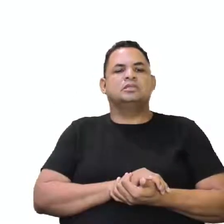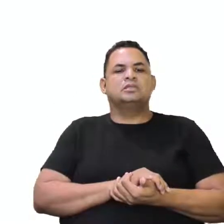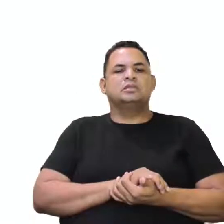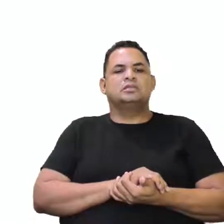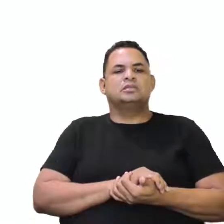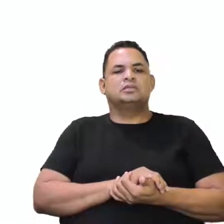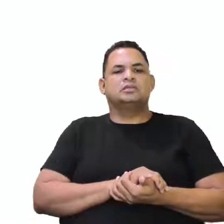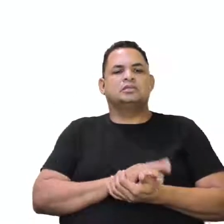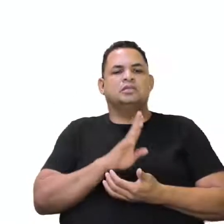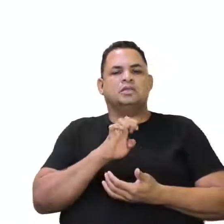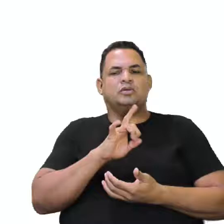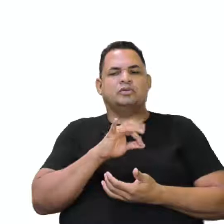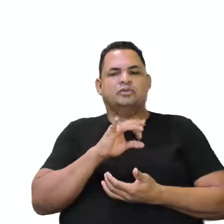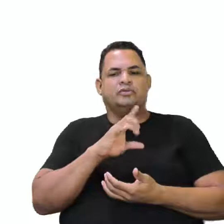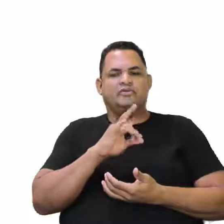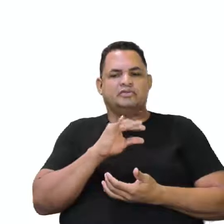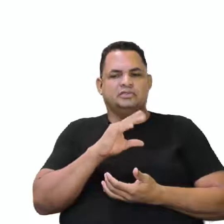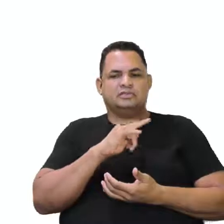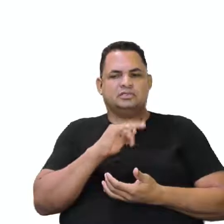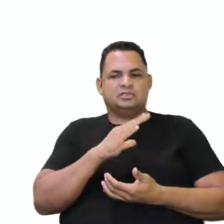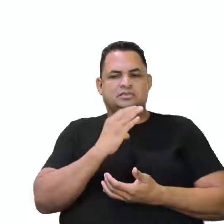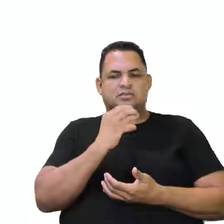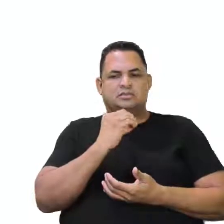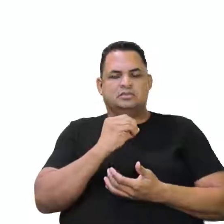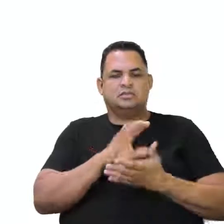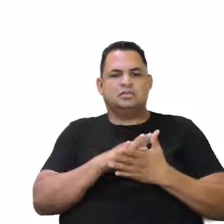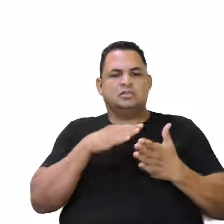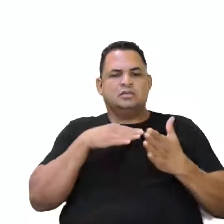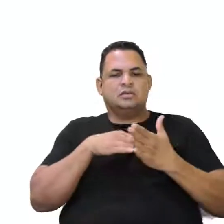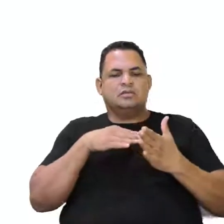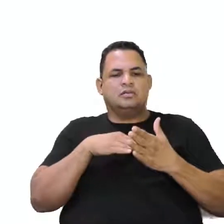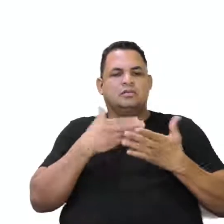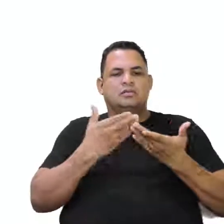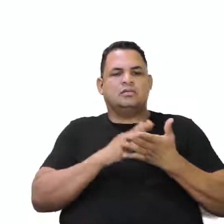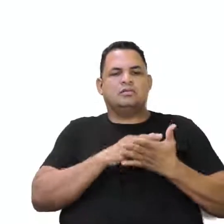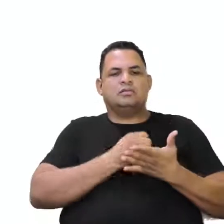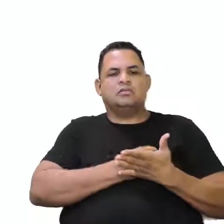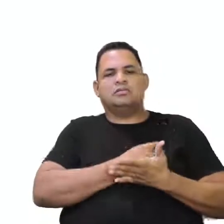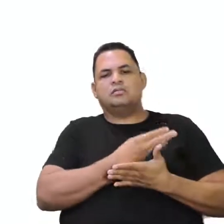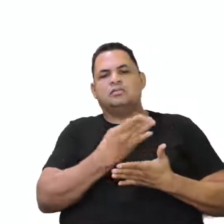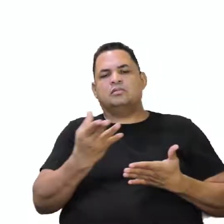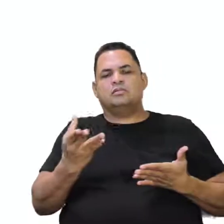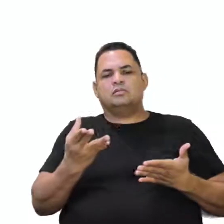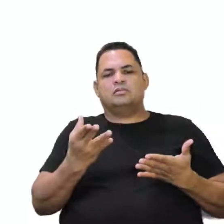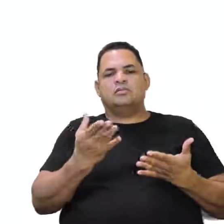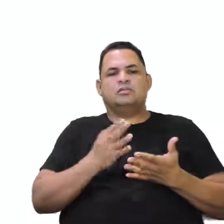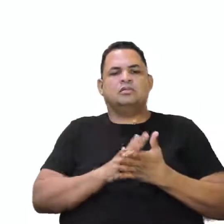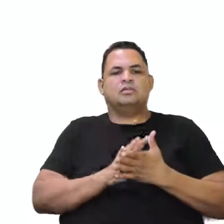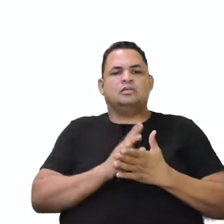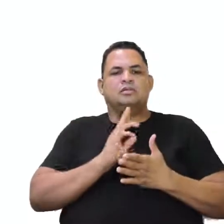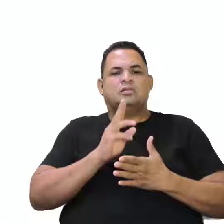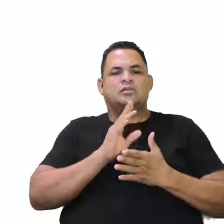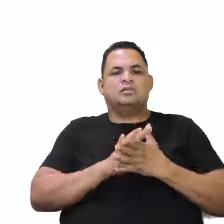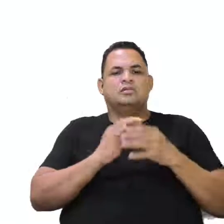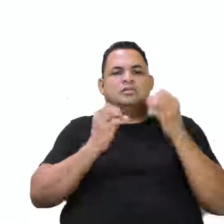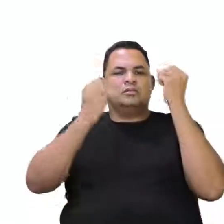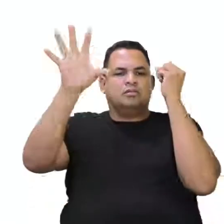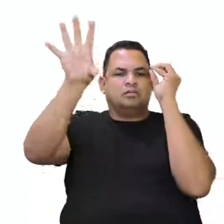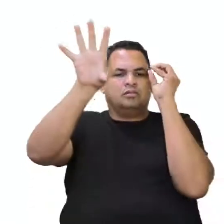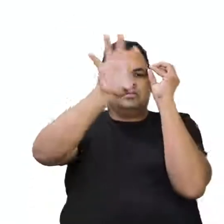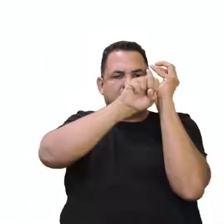aula sobre eutrofização. Vai impedir a quantidade de processo